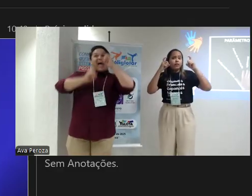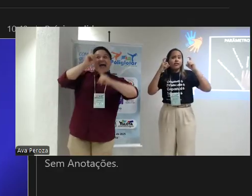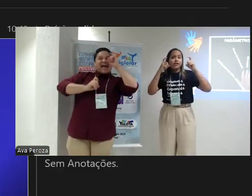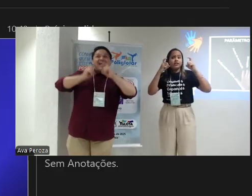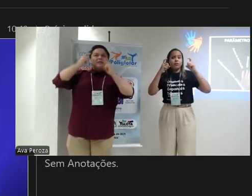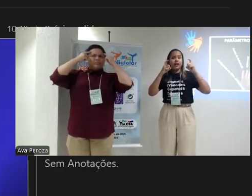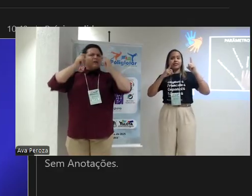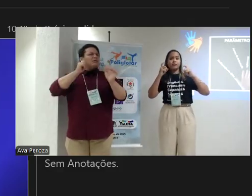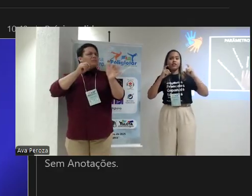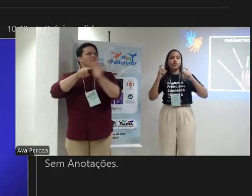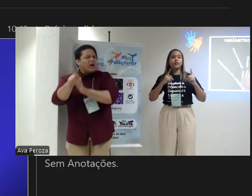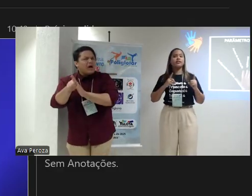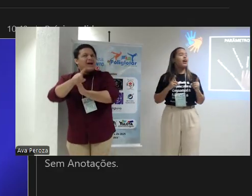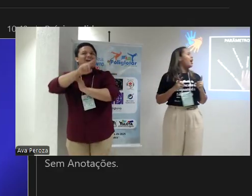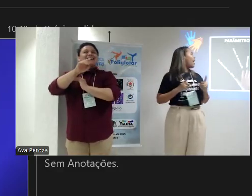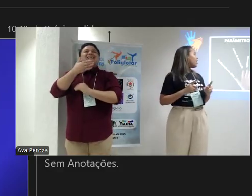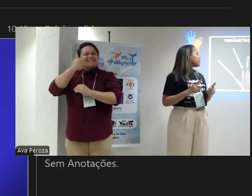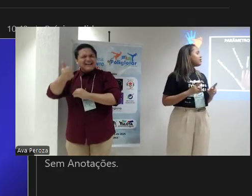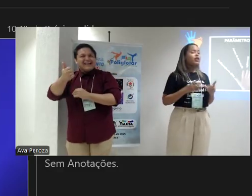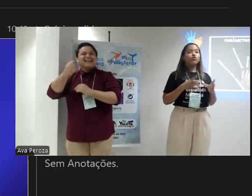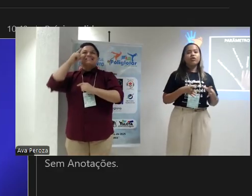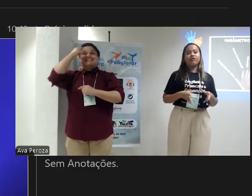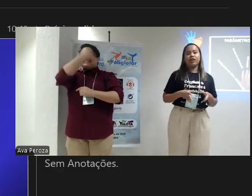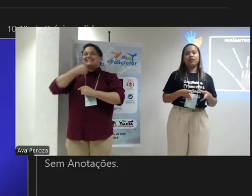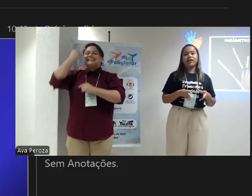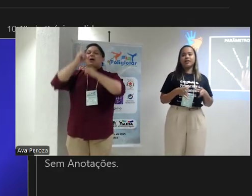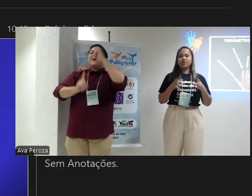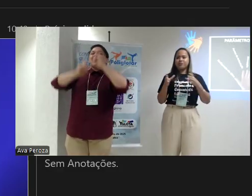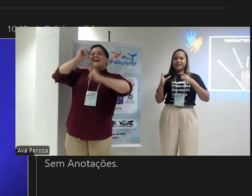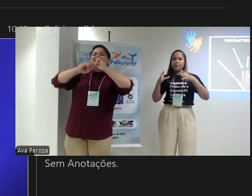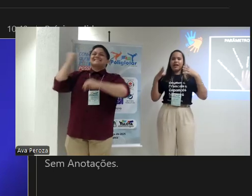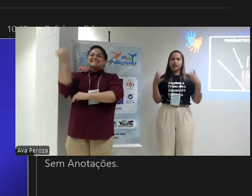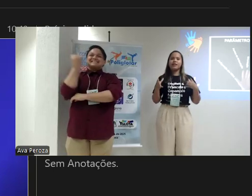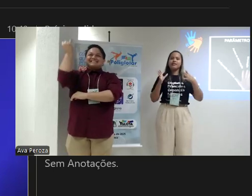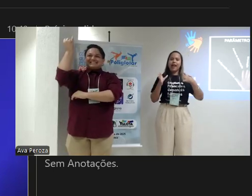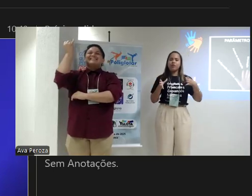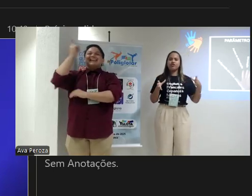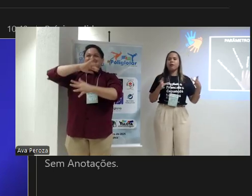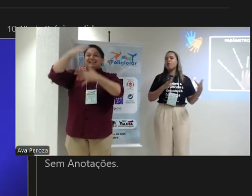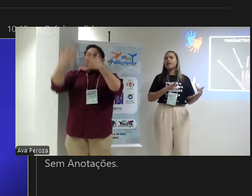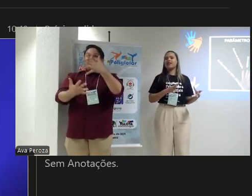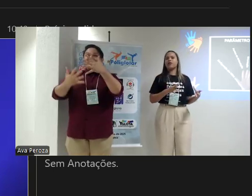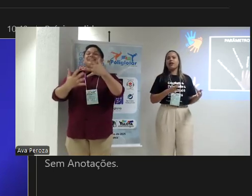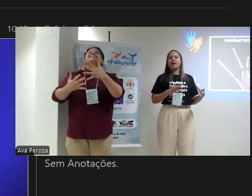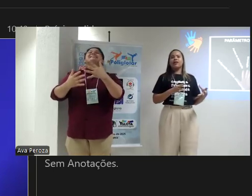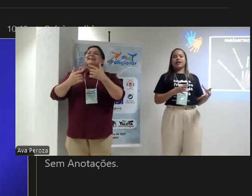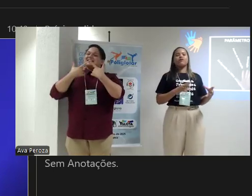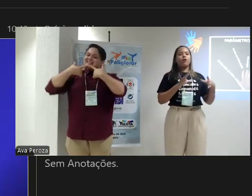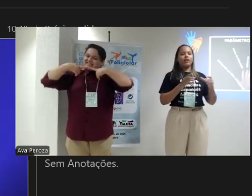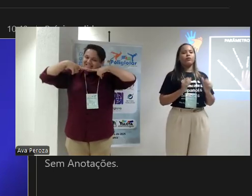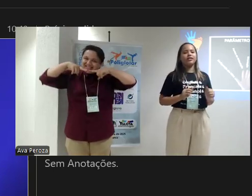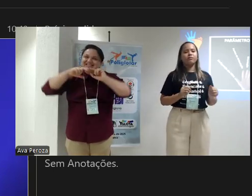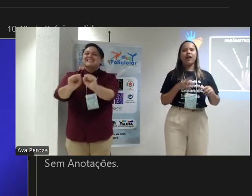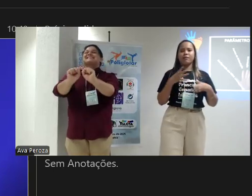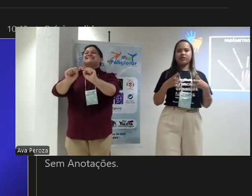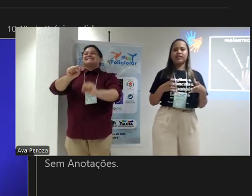as sobrancelhas, porque essas expressões, elas têm tudo a ver. Então, a gente percebe que a Libras é um idioma completo, formado